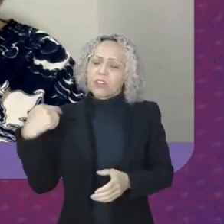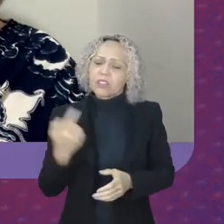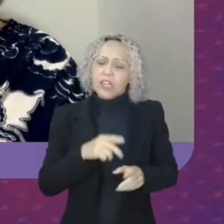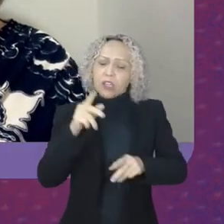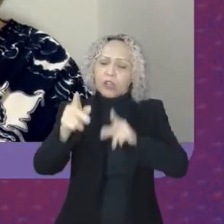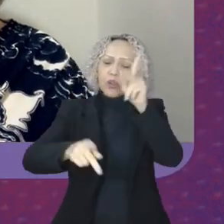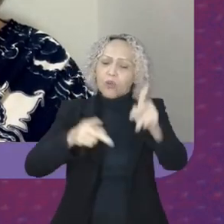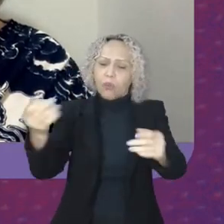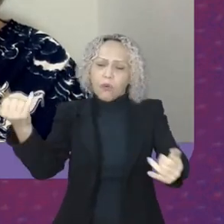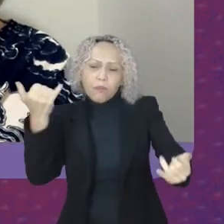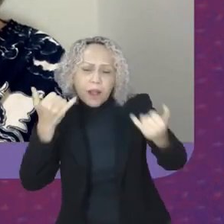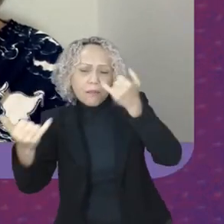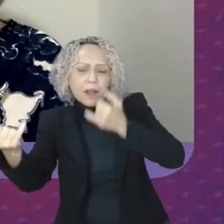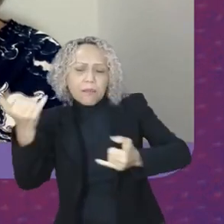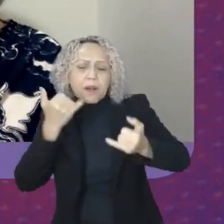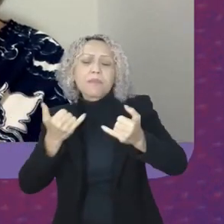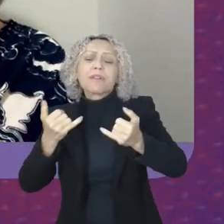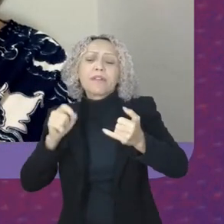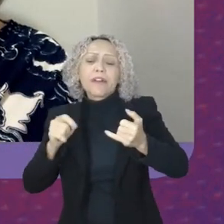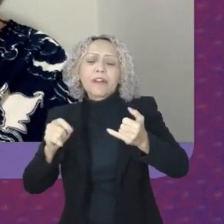construir das políticas públicas.